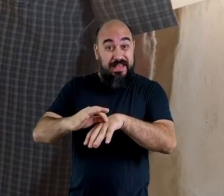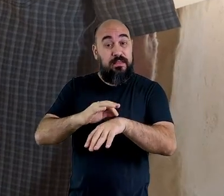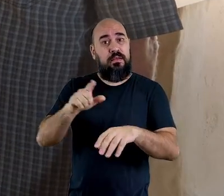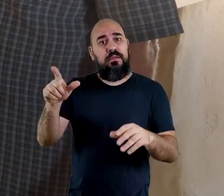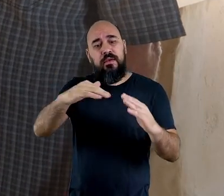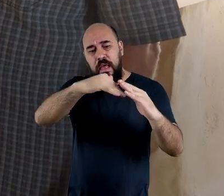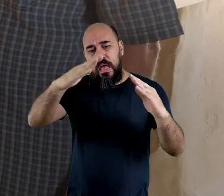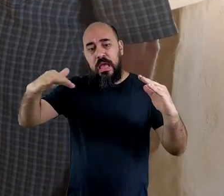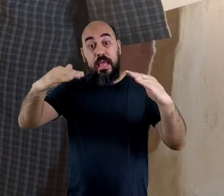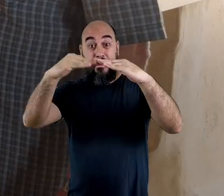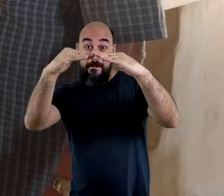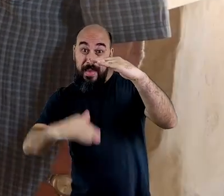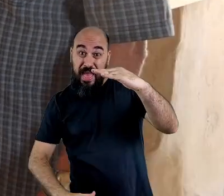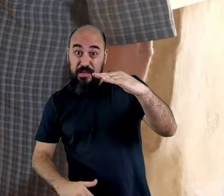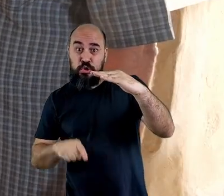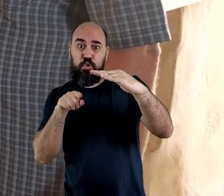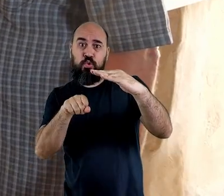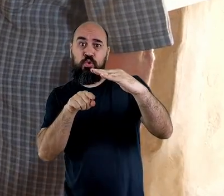encontrado.